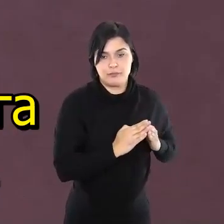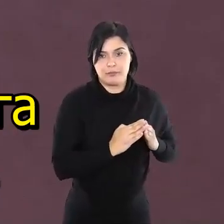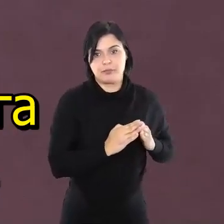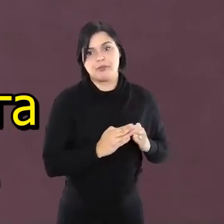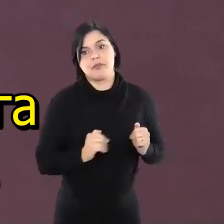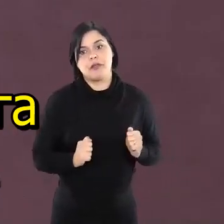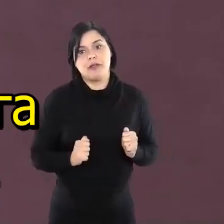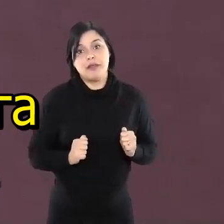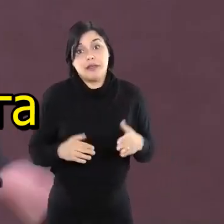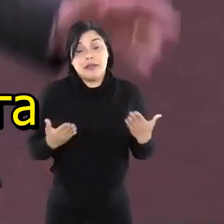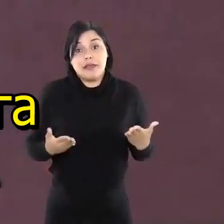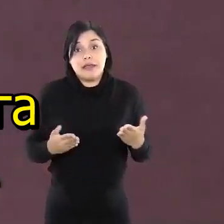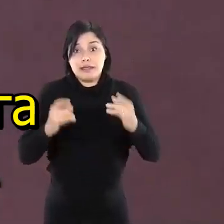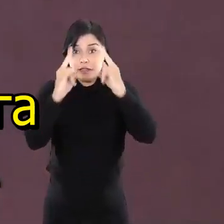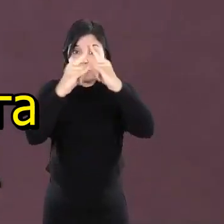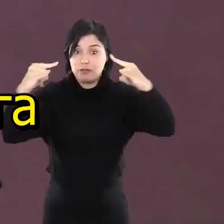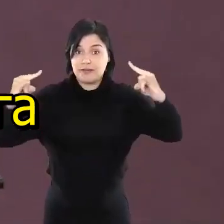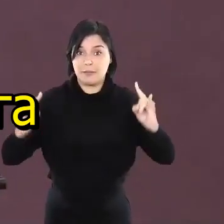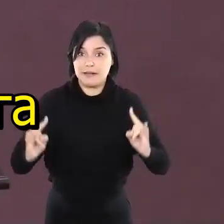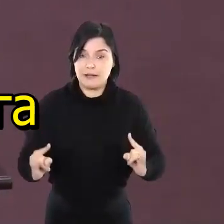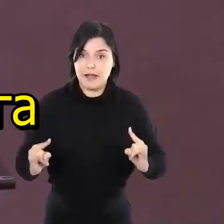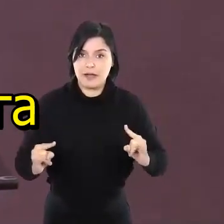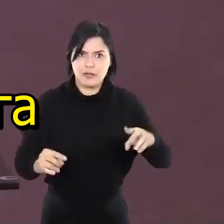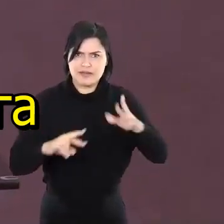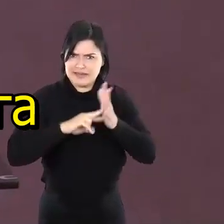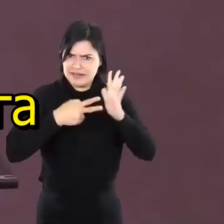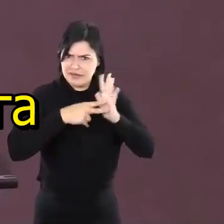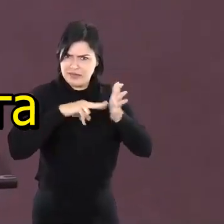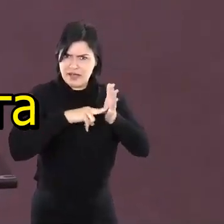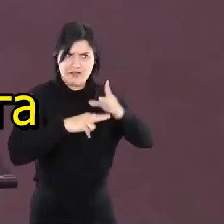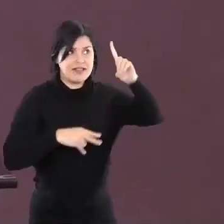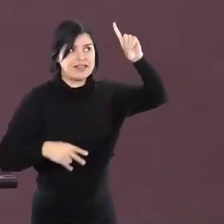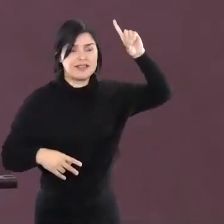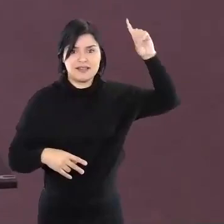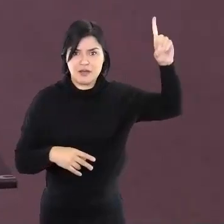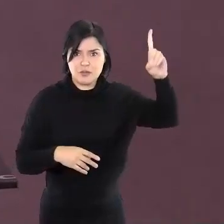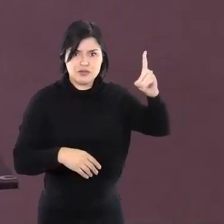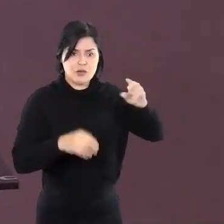E o templo significava Deus habitando no meio do seu povo.